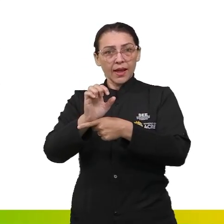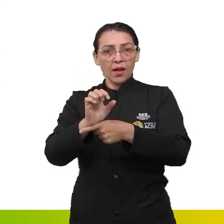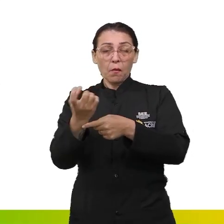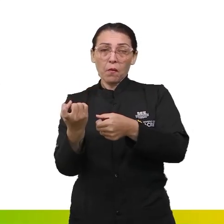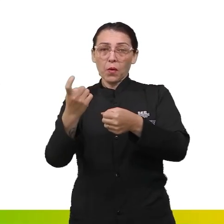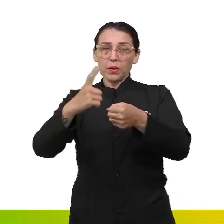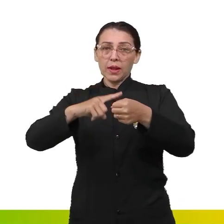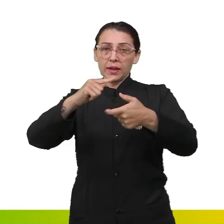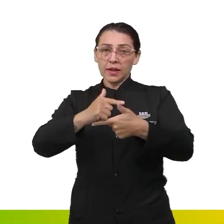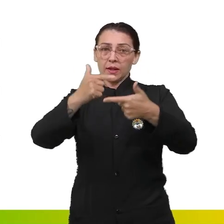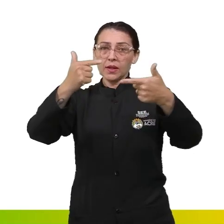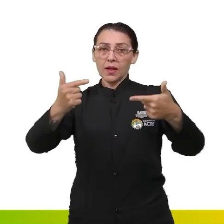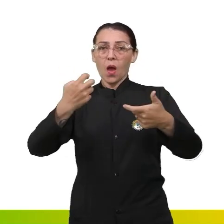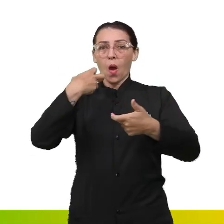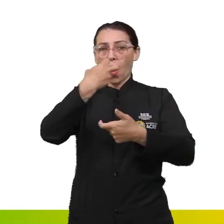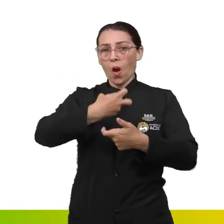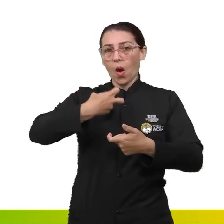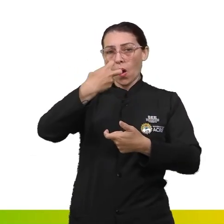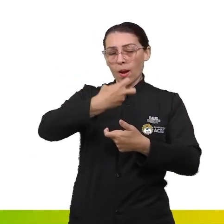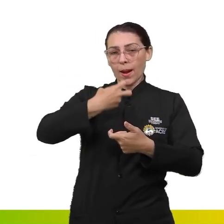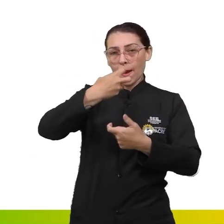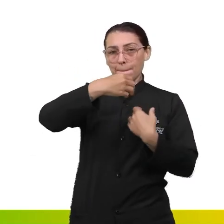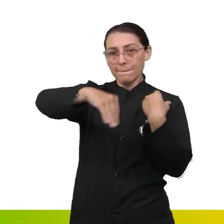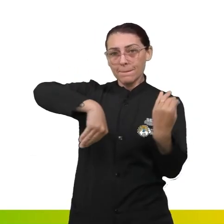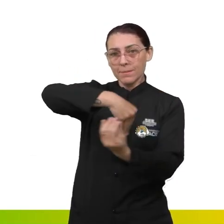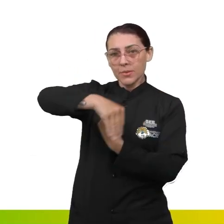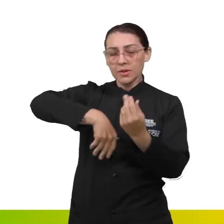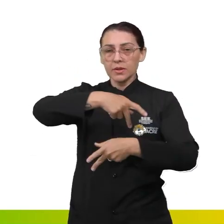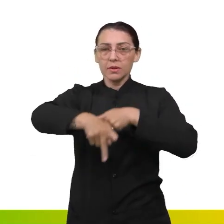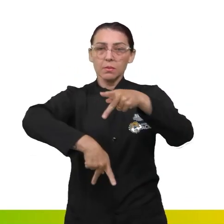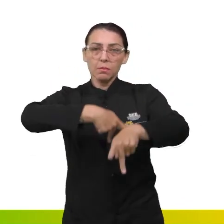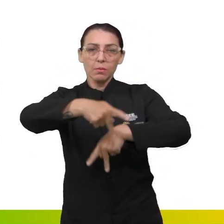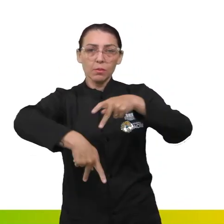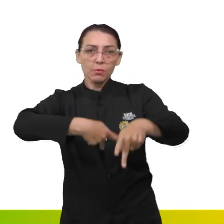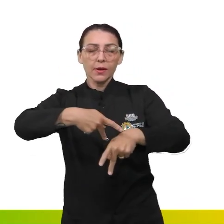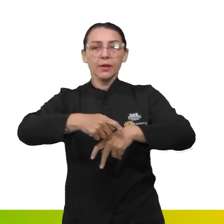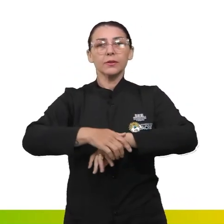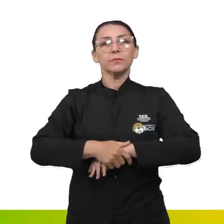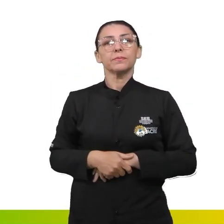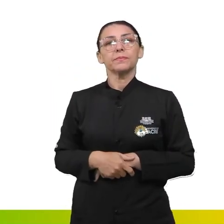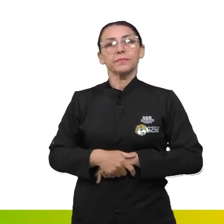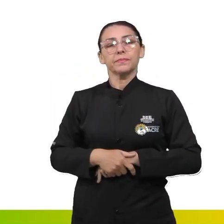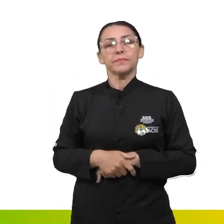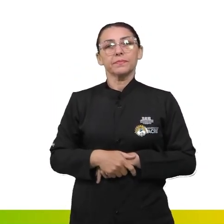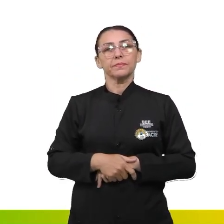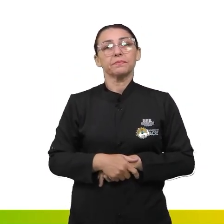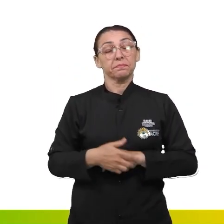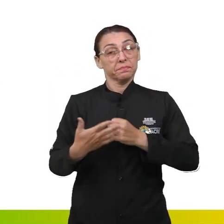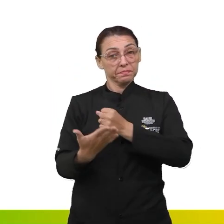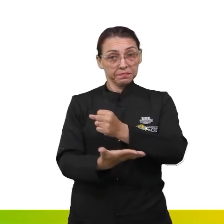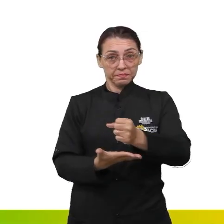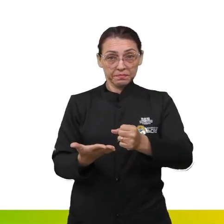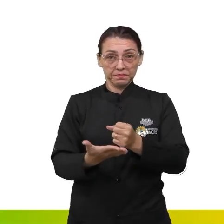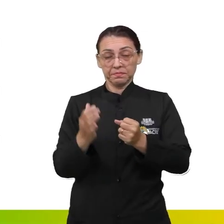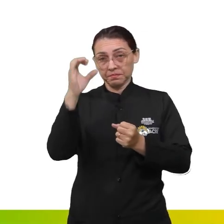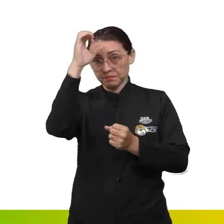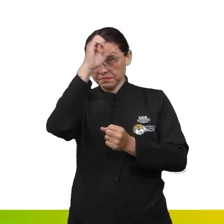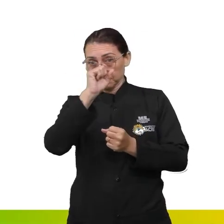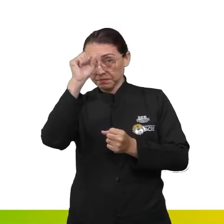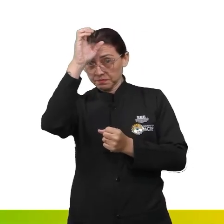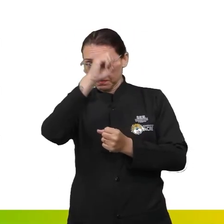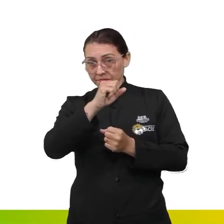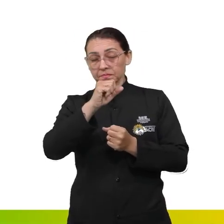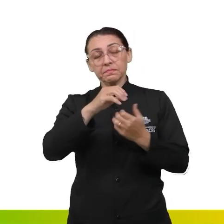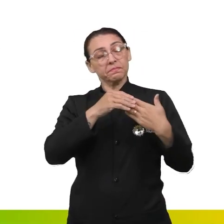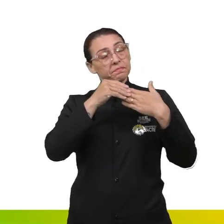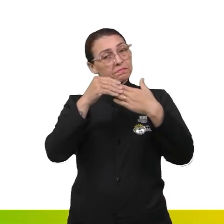E, promover o retorno à tradição oral e ao misticismo popular. Com base no que você aprendeu e no que